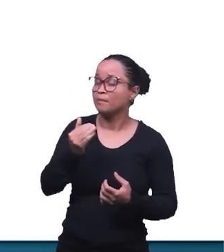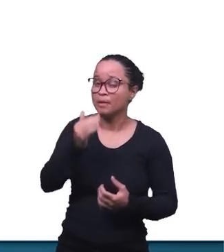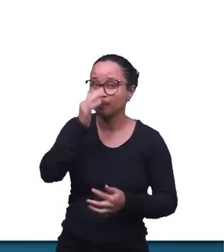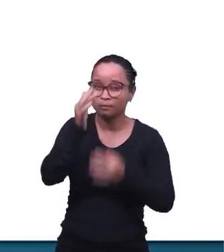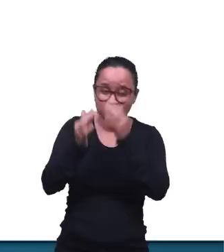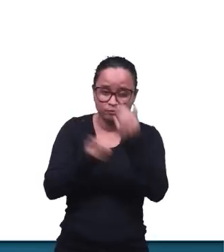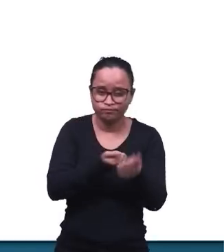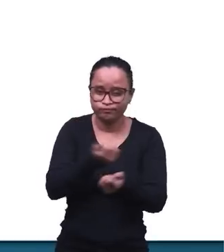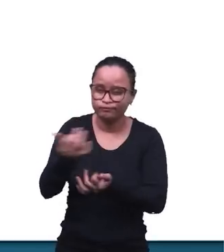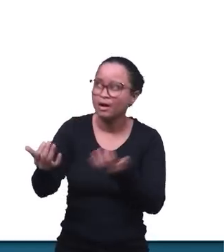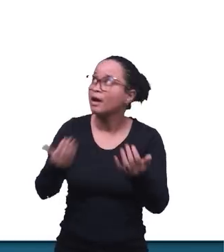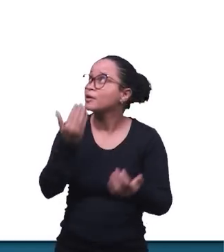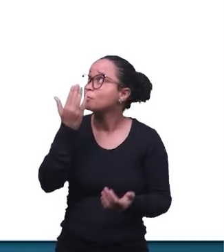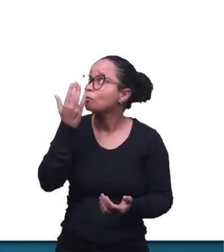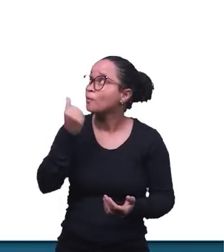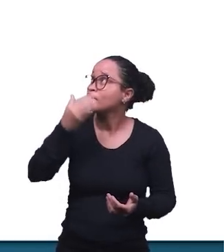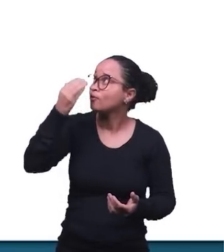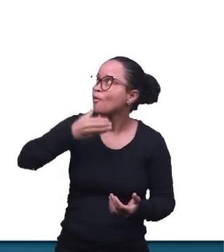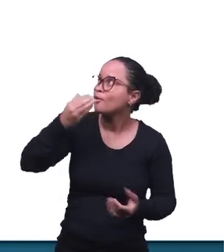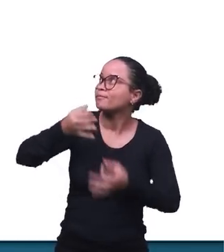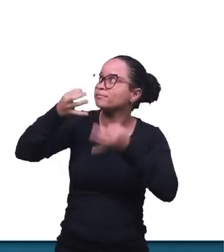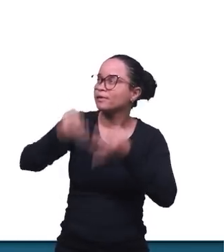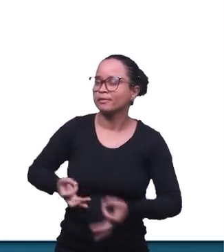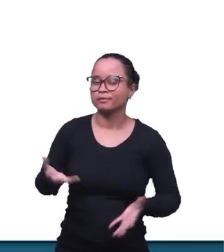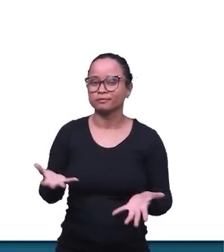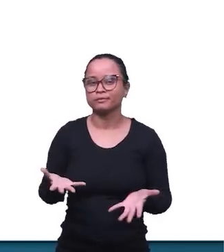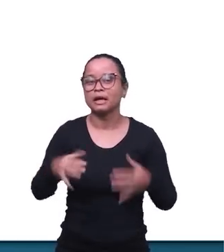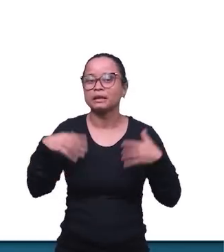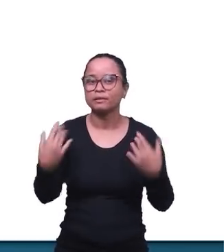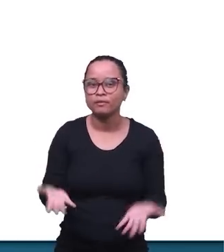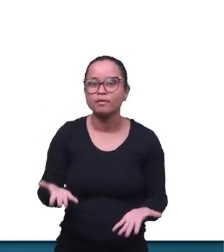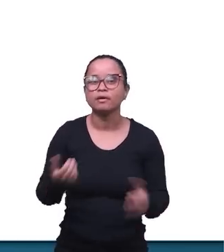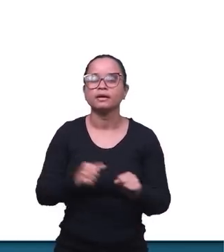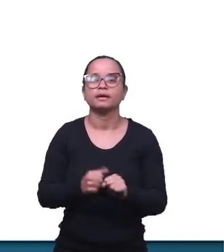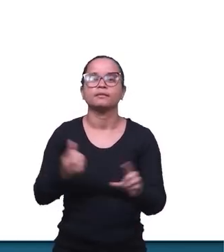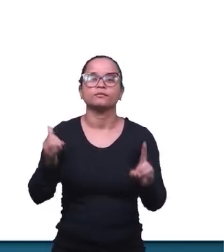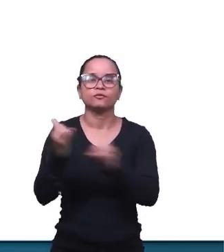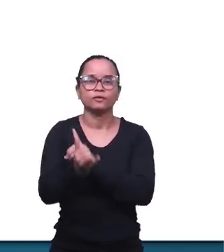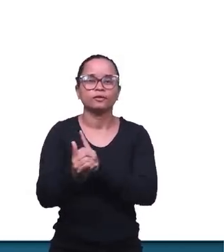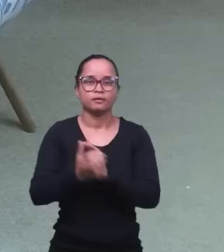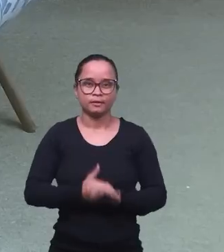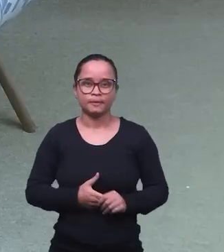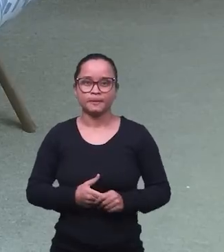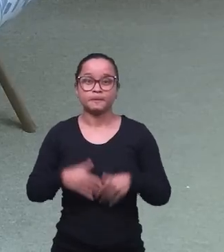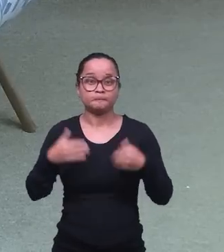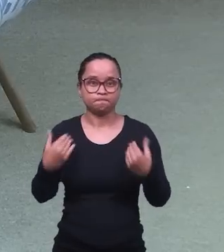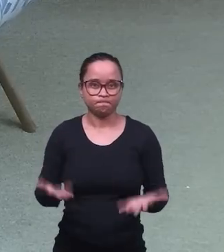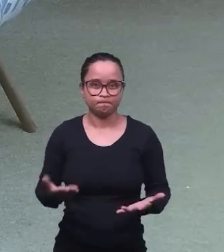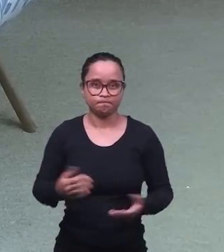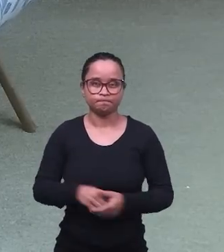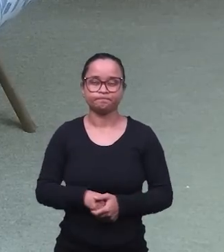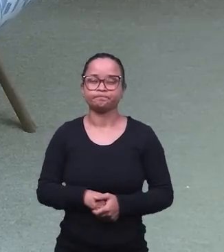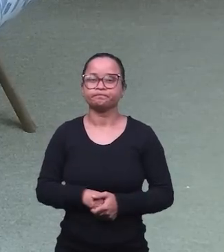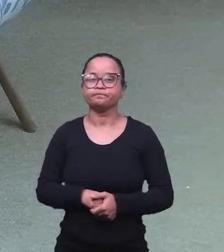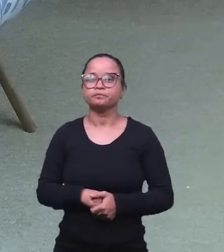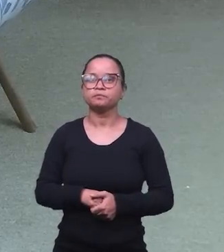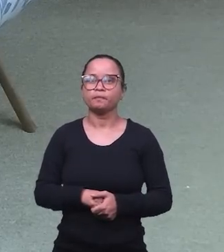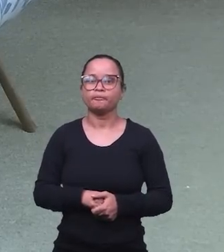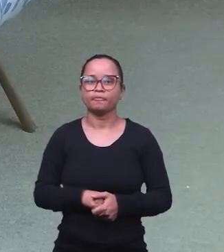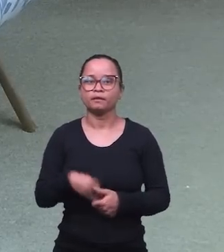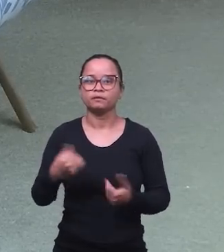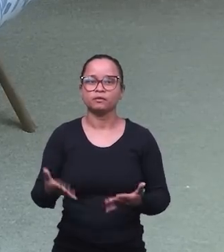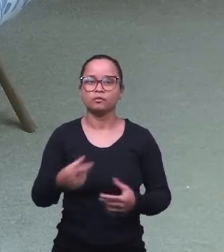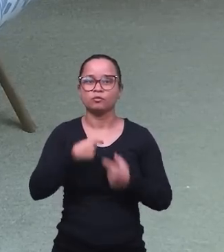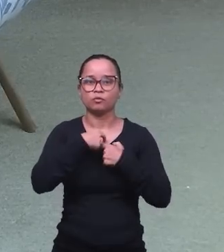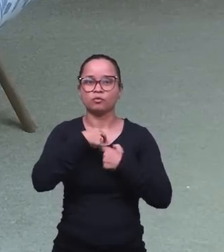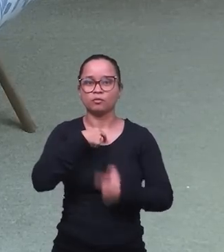comesse os seus frutos excelentes." Qual é a aplicação profética dessa expressão? Quem vai responder também é o obreiro